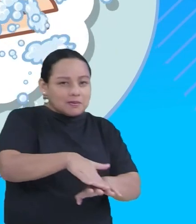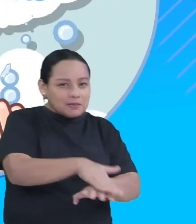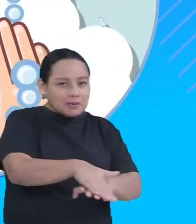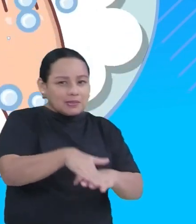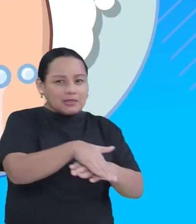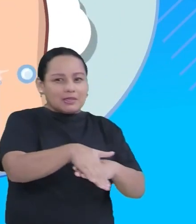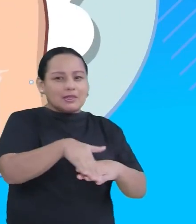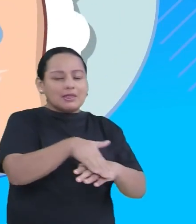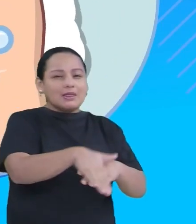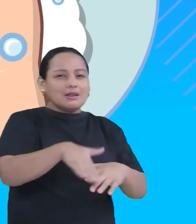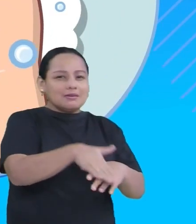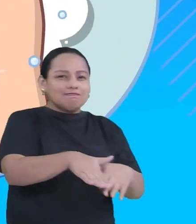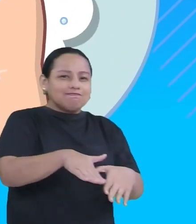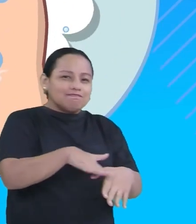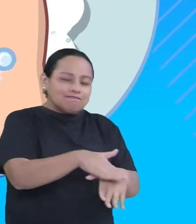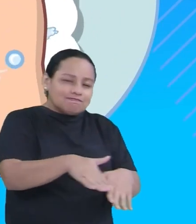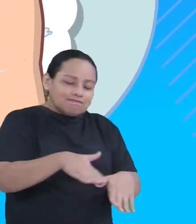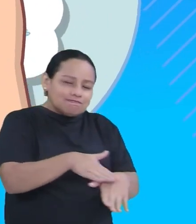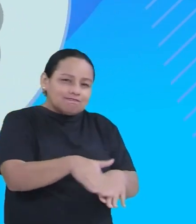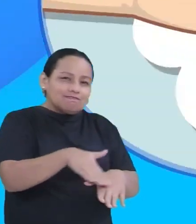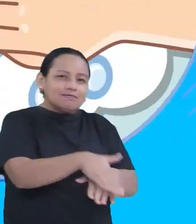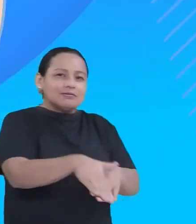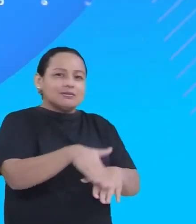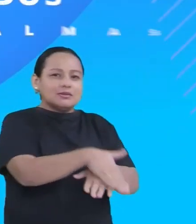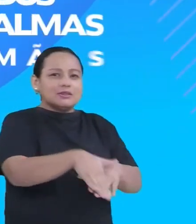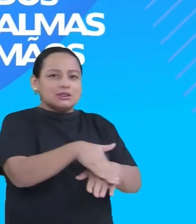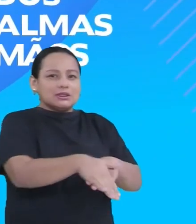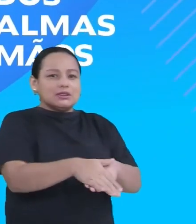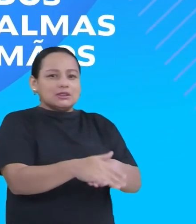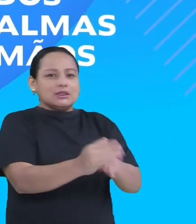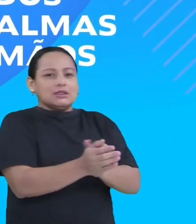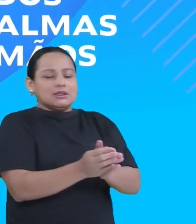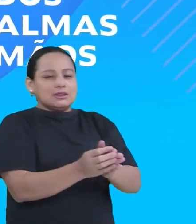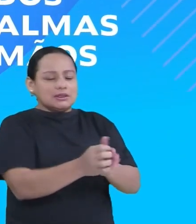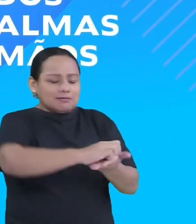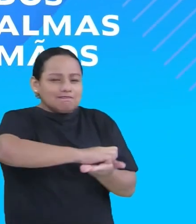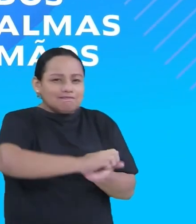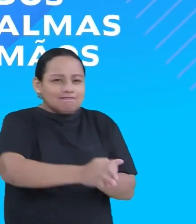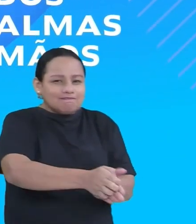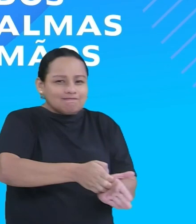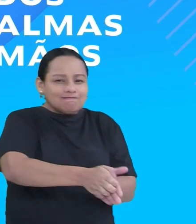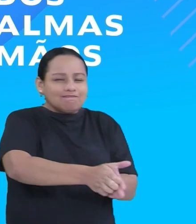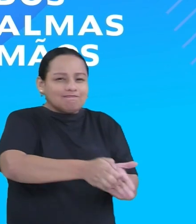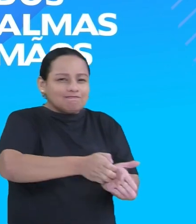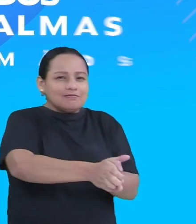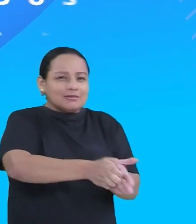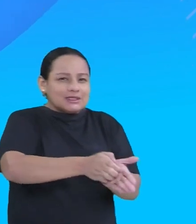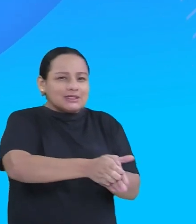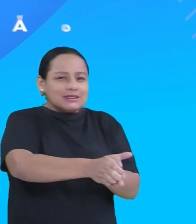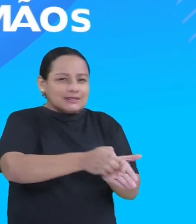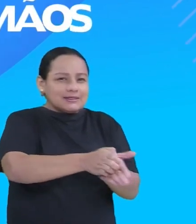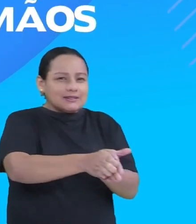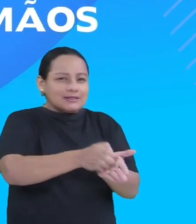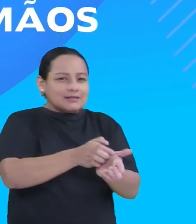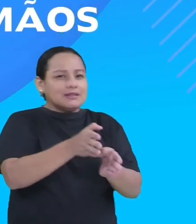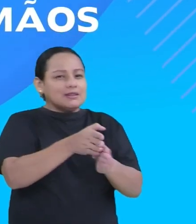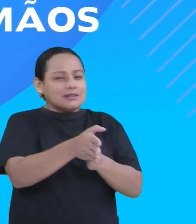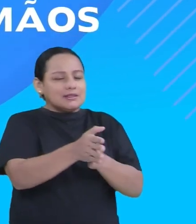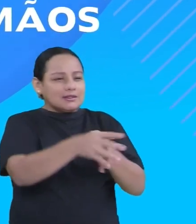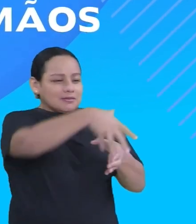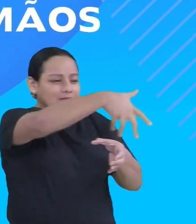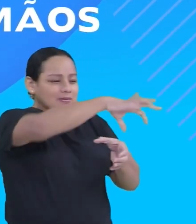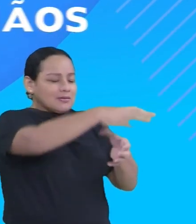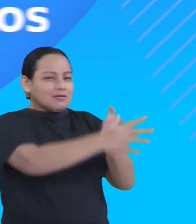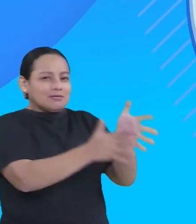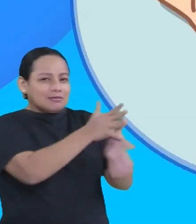os polegares em movimentos circulares. Esfregue as pontas dos dedos nas palmas das mãos. Enxague as